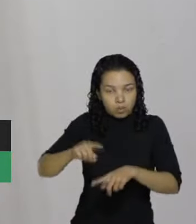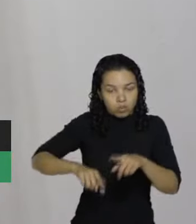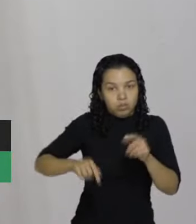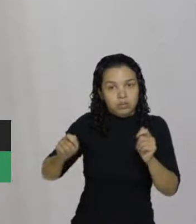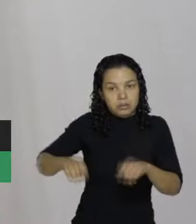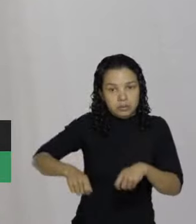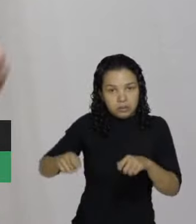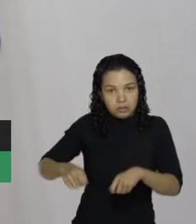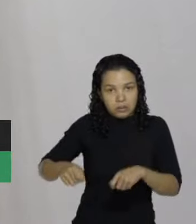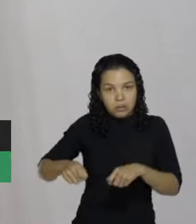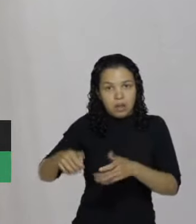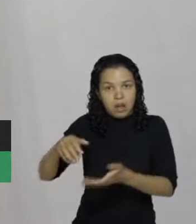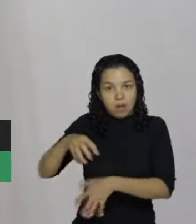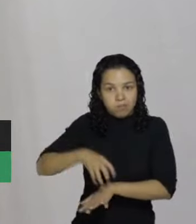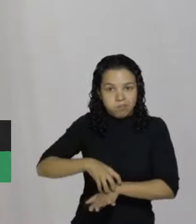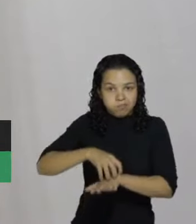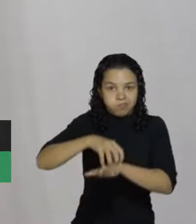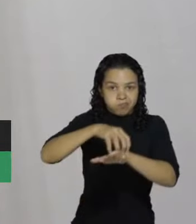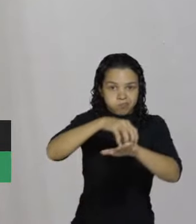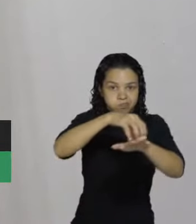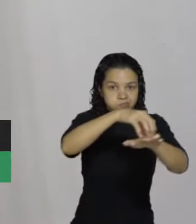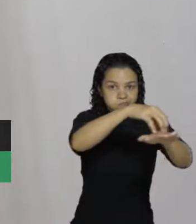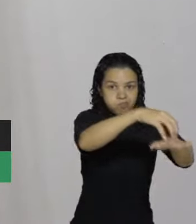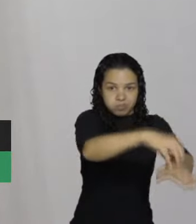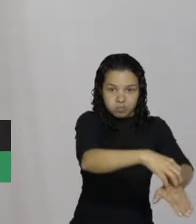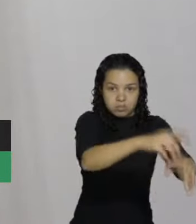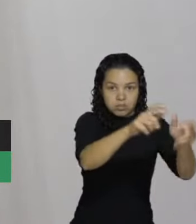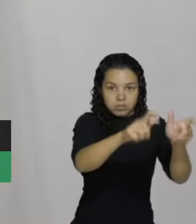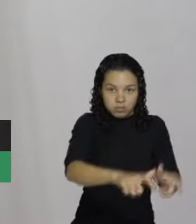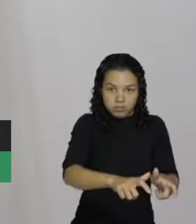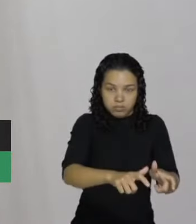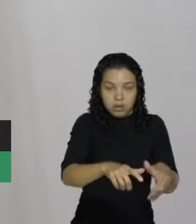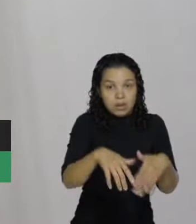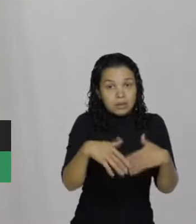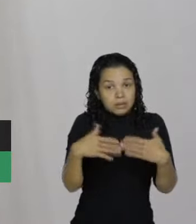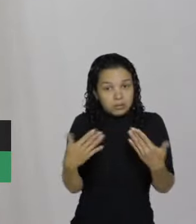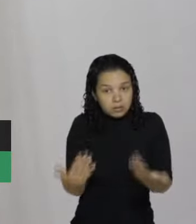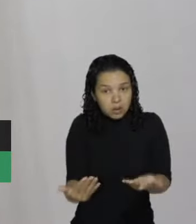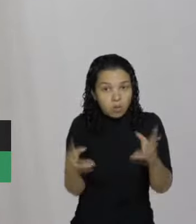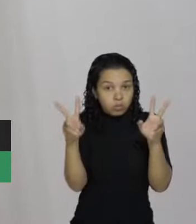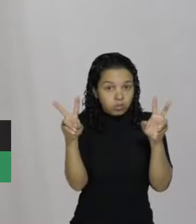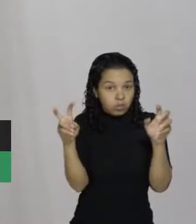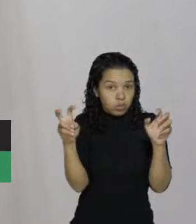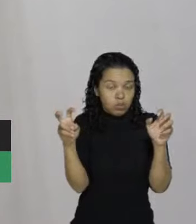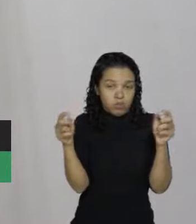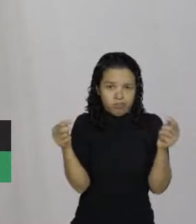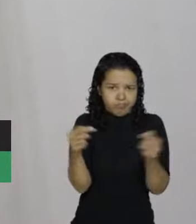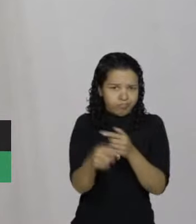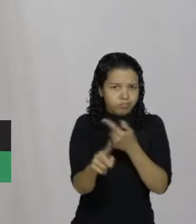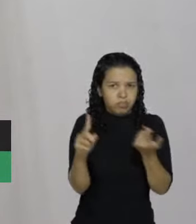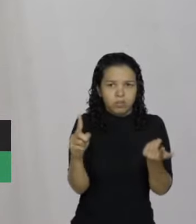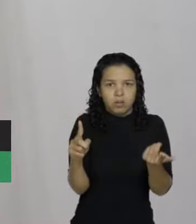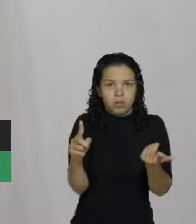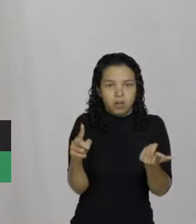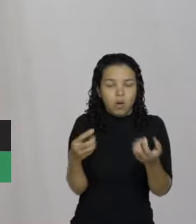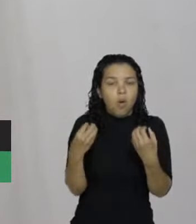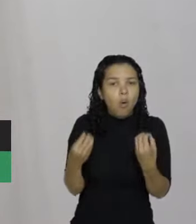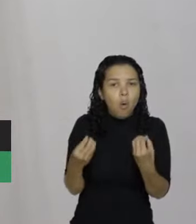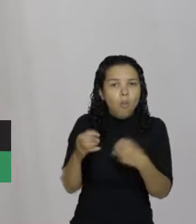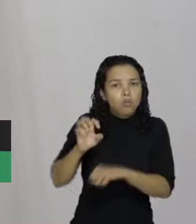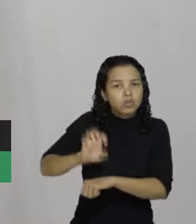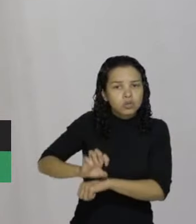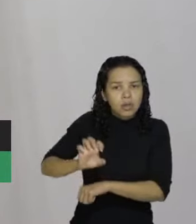ser transportado até o destino. Então, o Tico e o Teco não batem numa situação como essa. Como é que o Estado